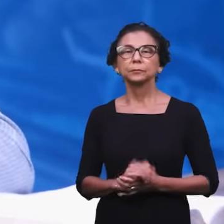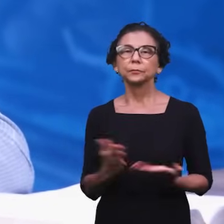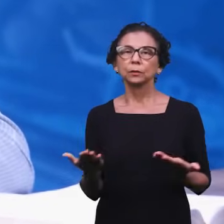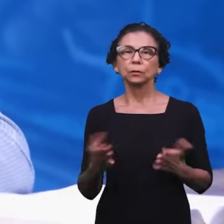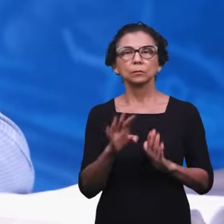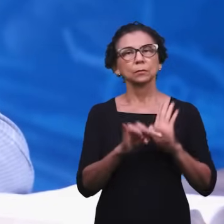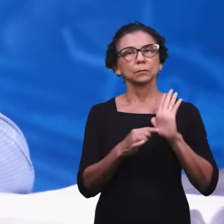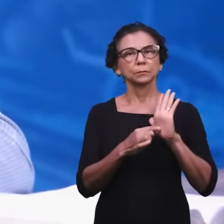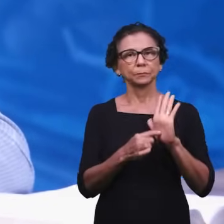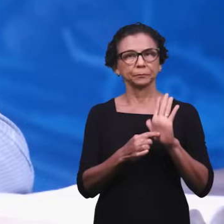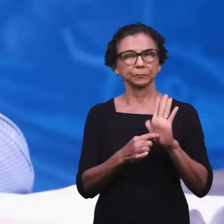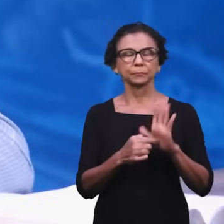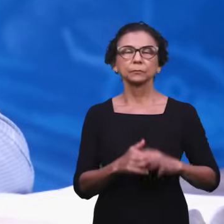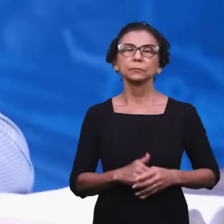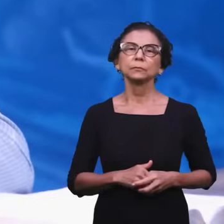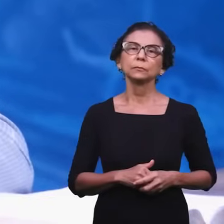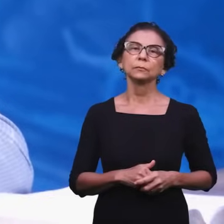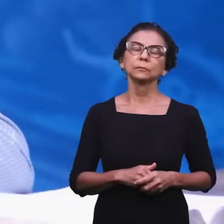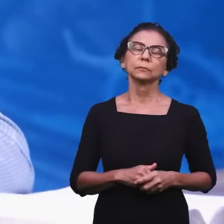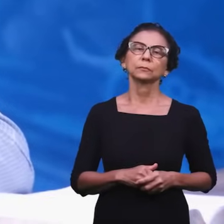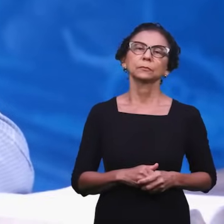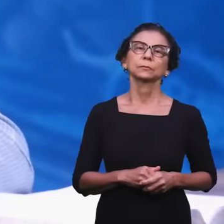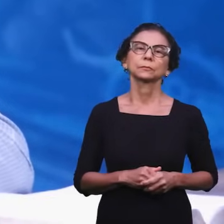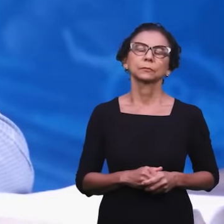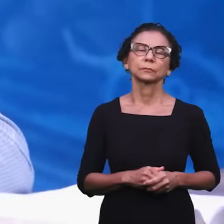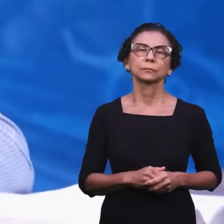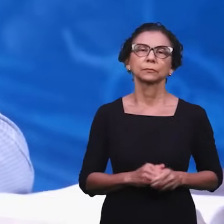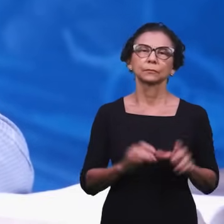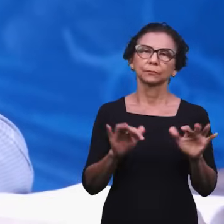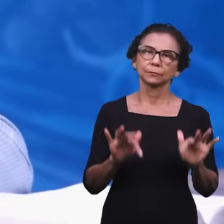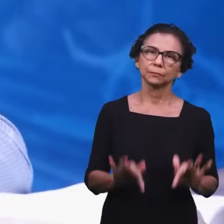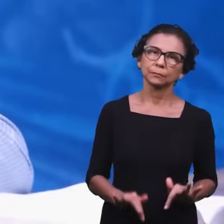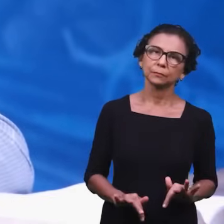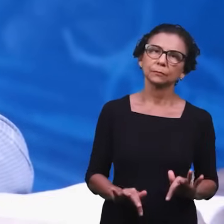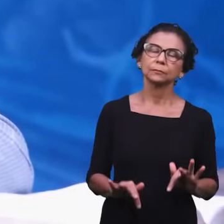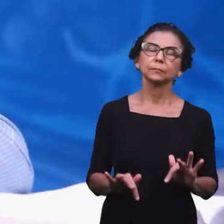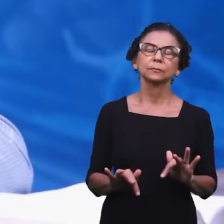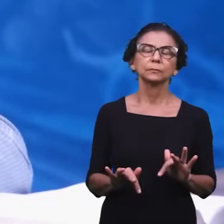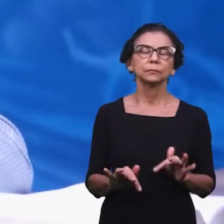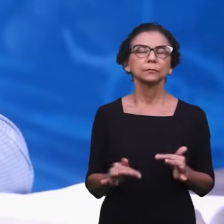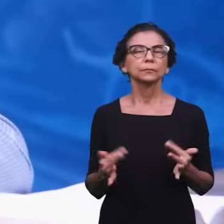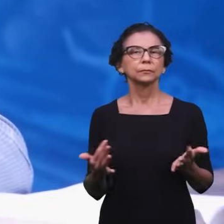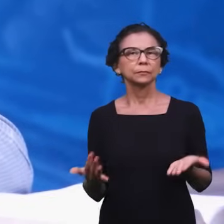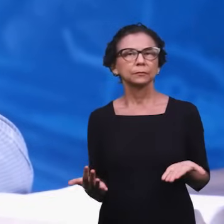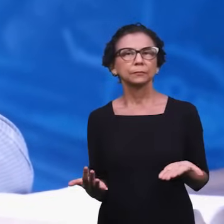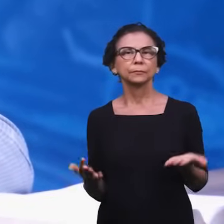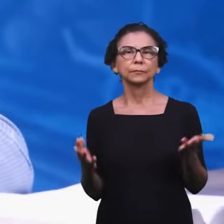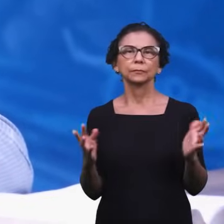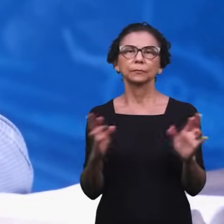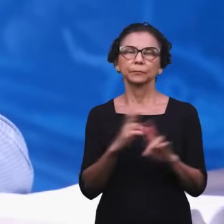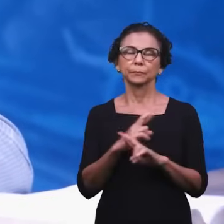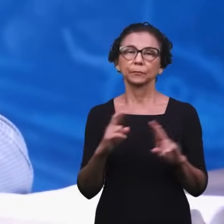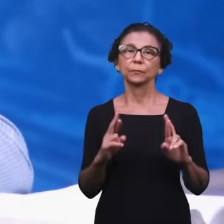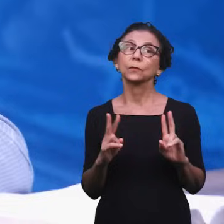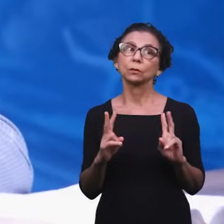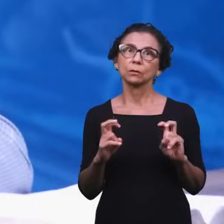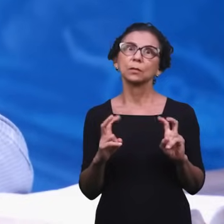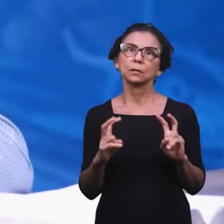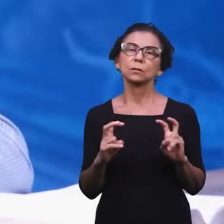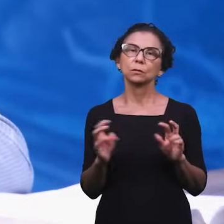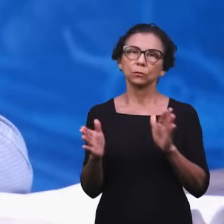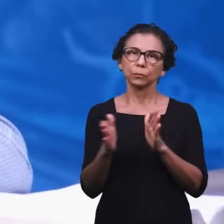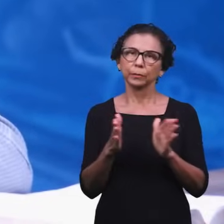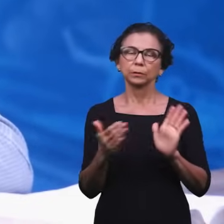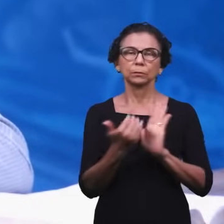no final do nosso programa, com uma consideração final a respeito do que foi tratado ao longo do programa, e nós